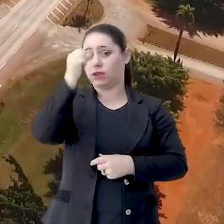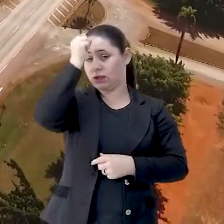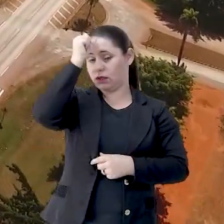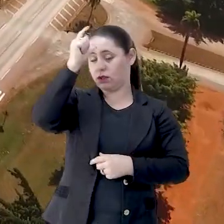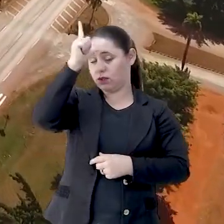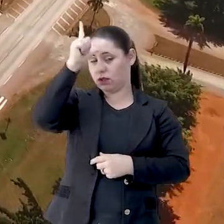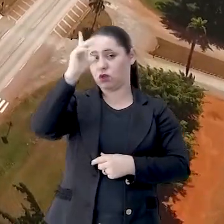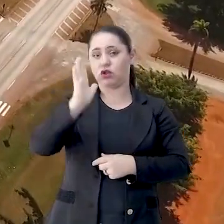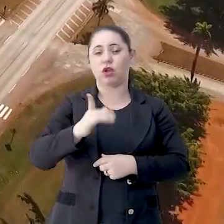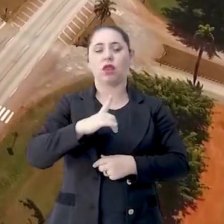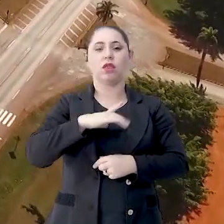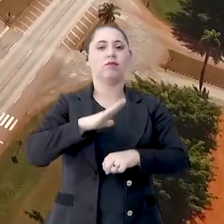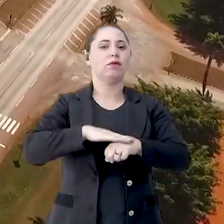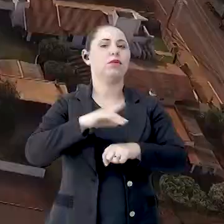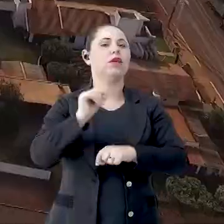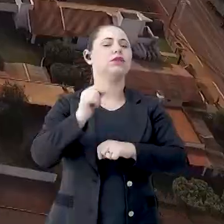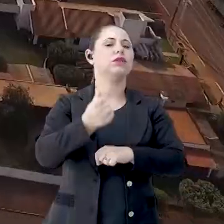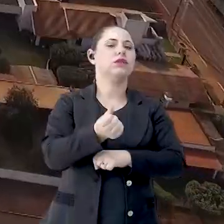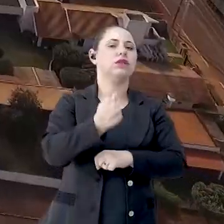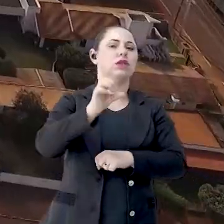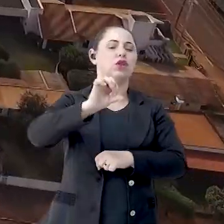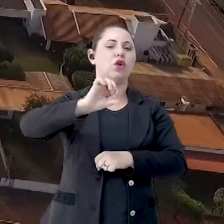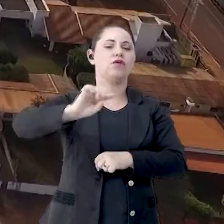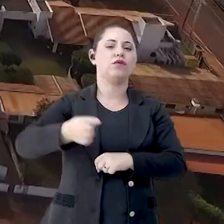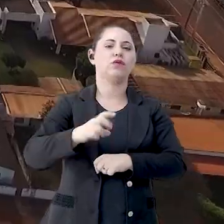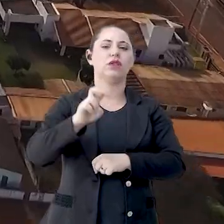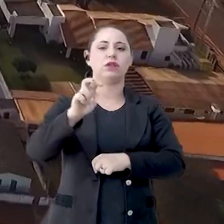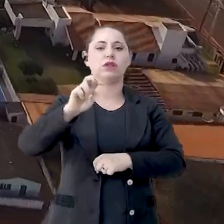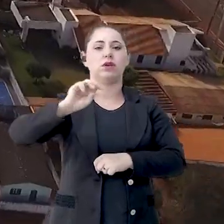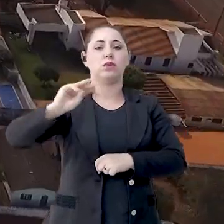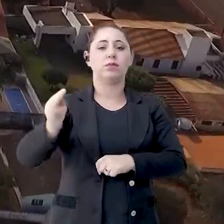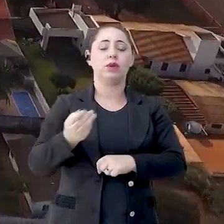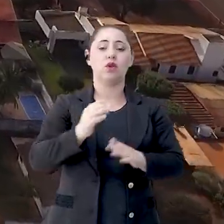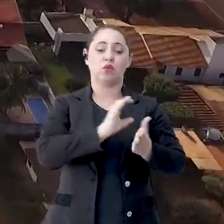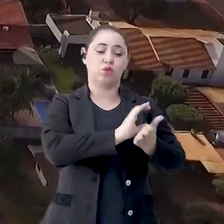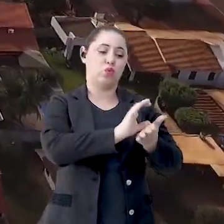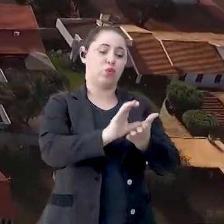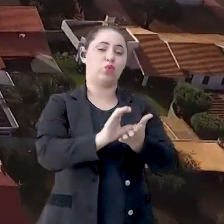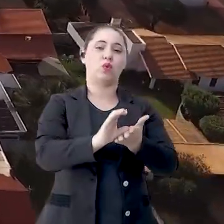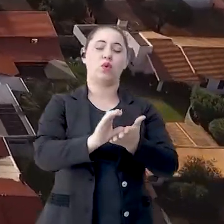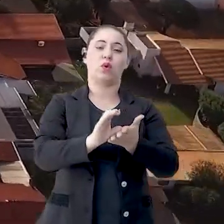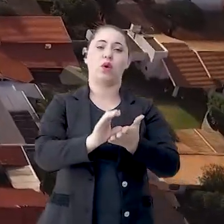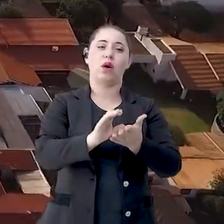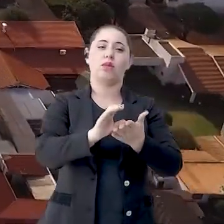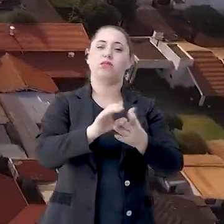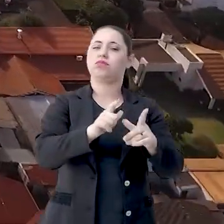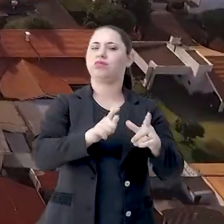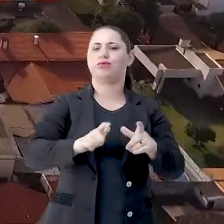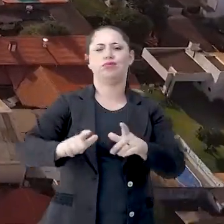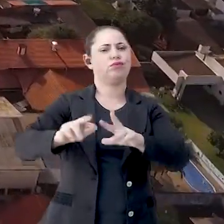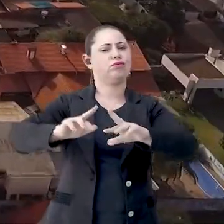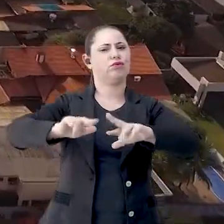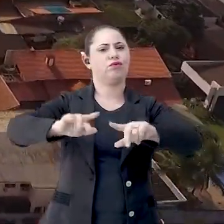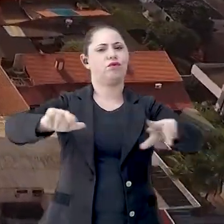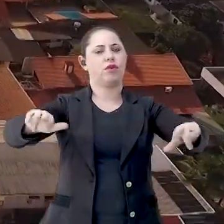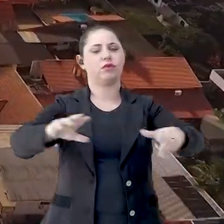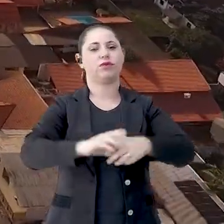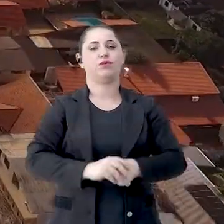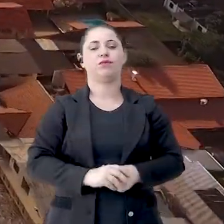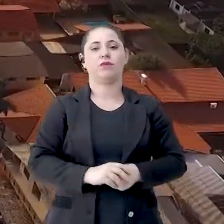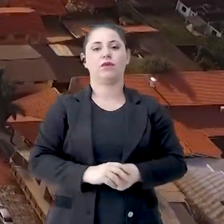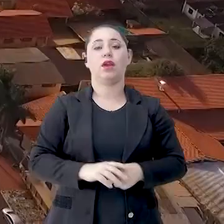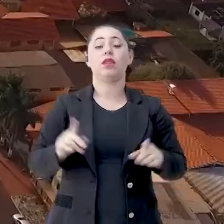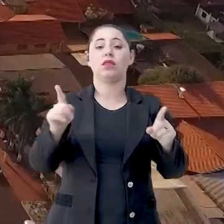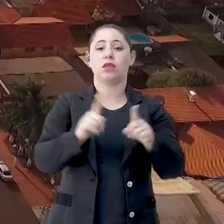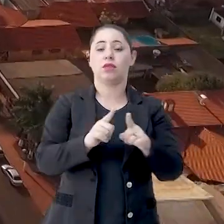27.221 habitantes. São Gabriel já recebeu mais de 69,5 milhões de investimento nas